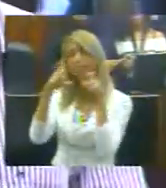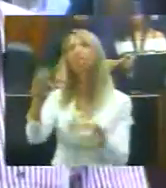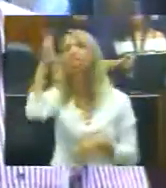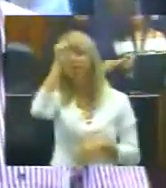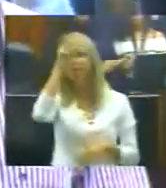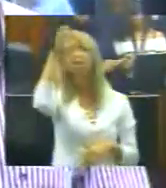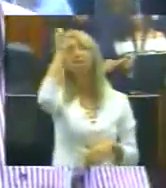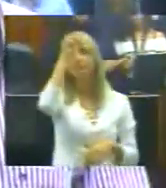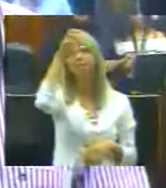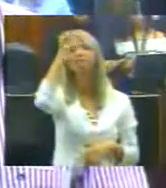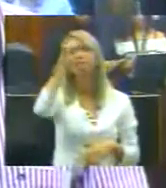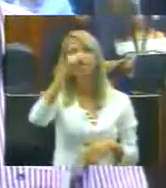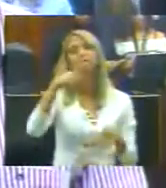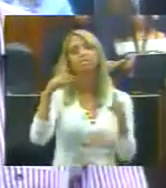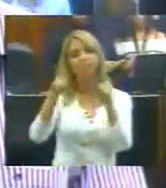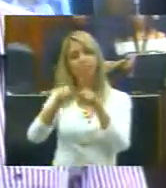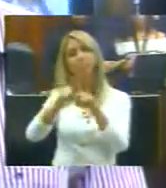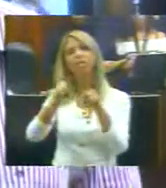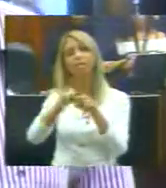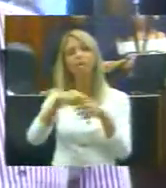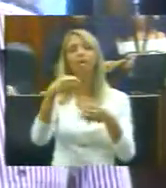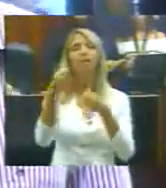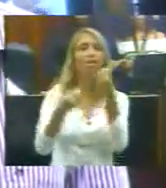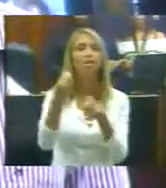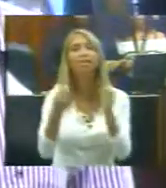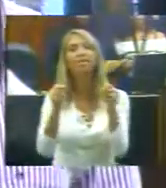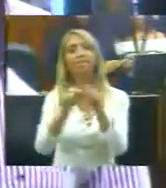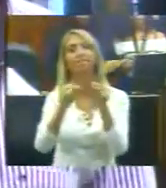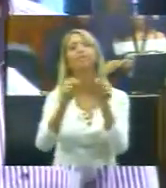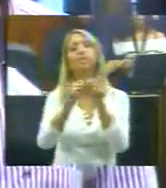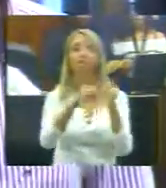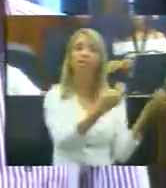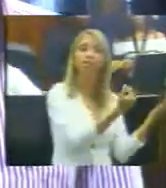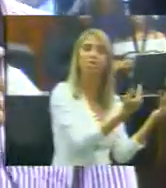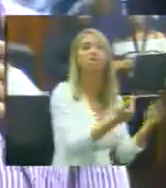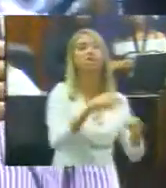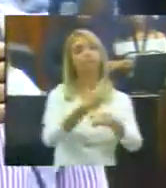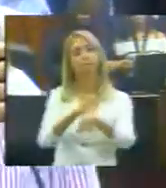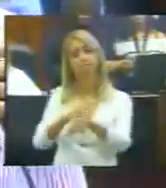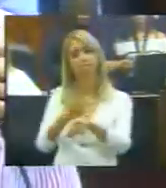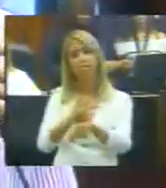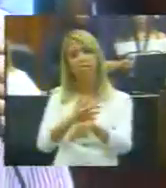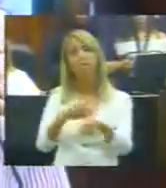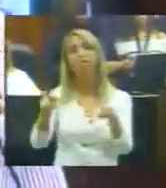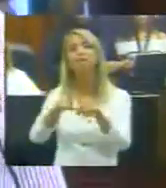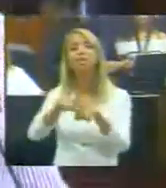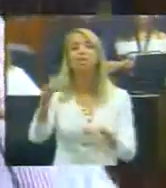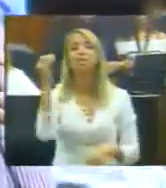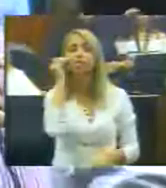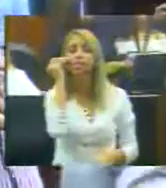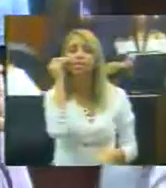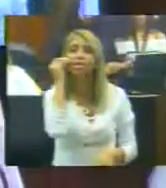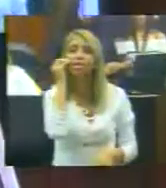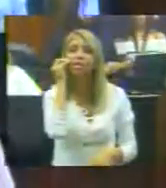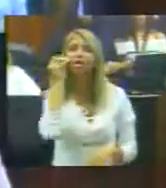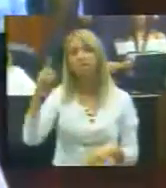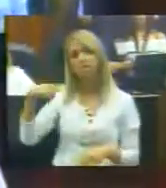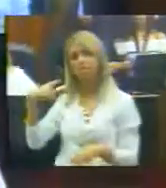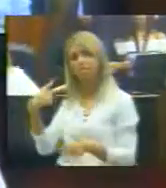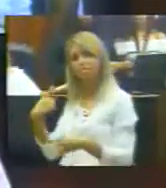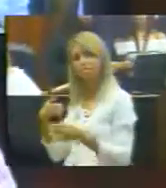com o pessoal de Nova Friburgo como é que funciona um parlamento juvenil. E tivemos a oportunidade, deputado